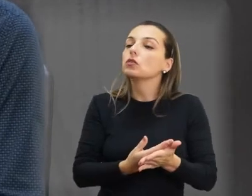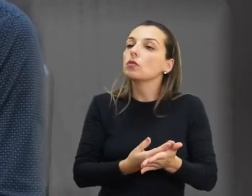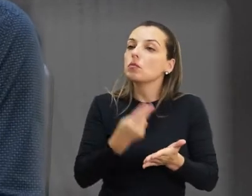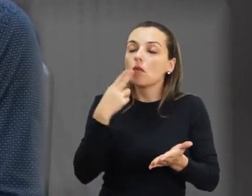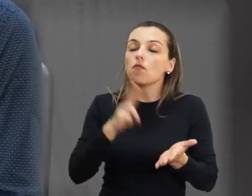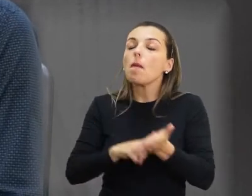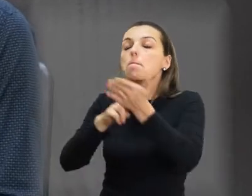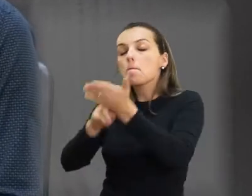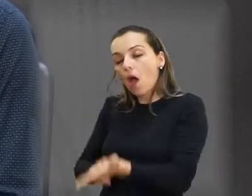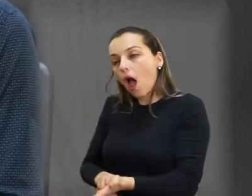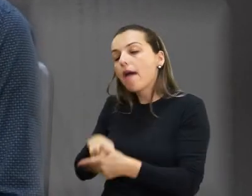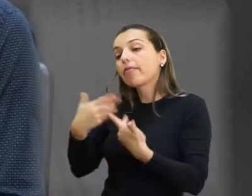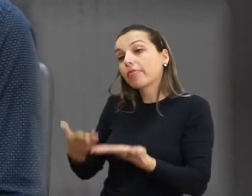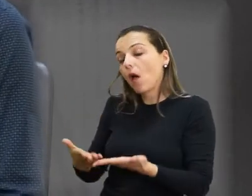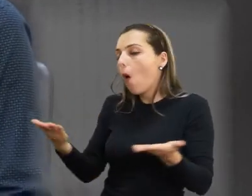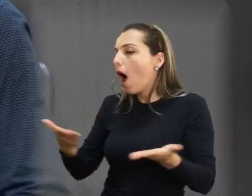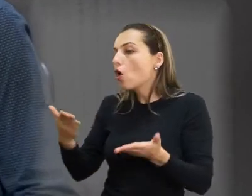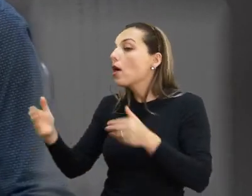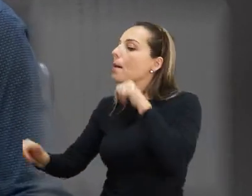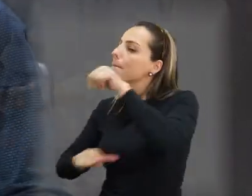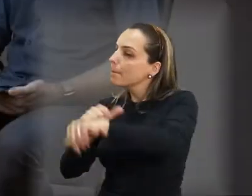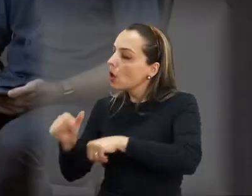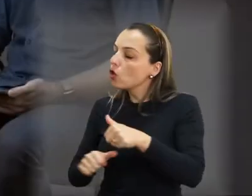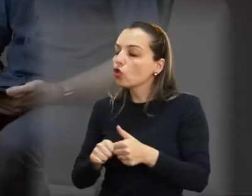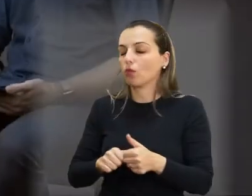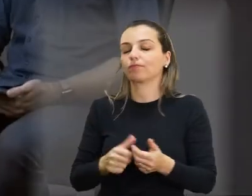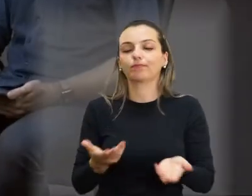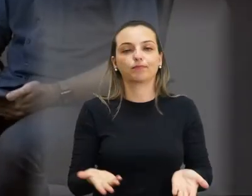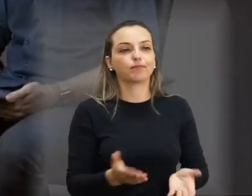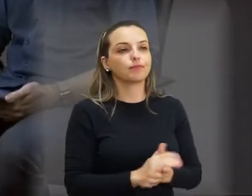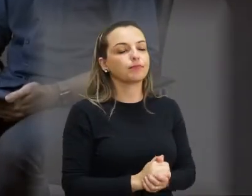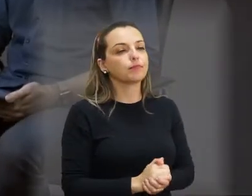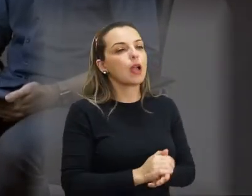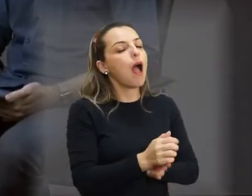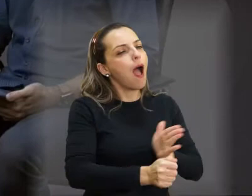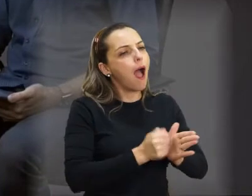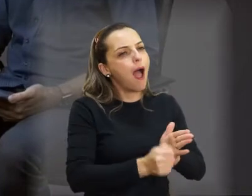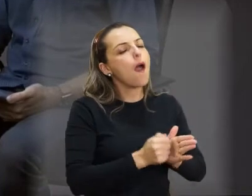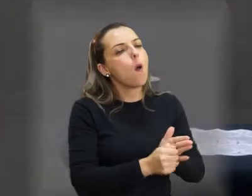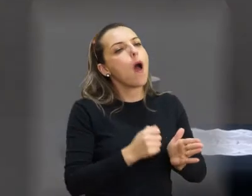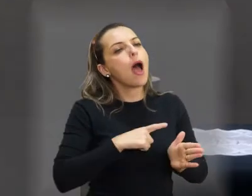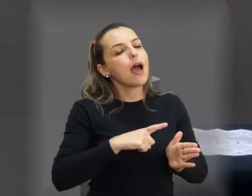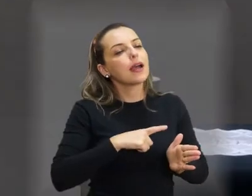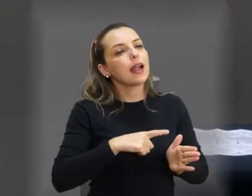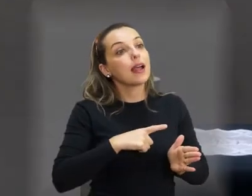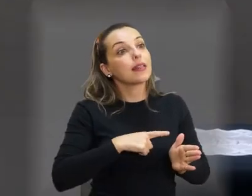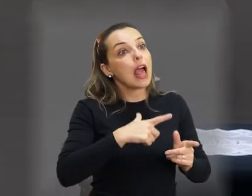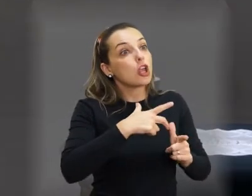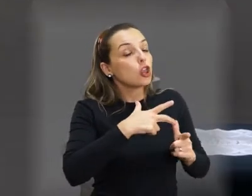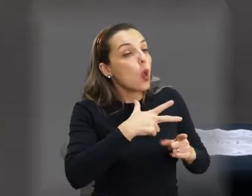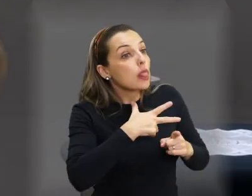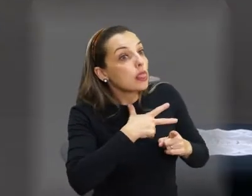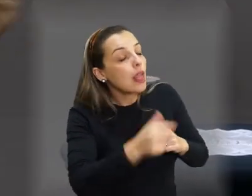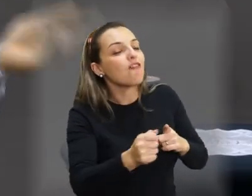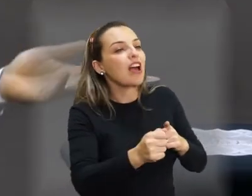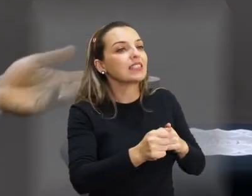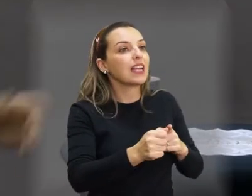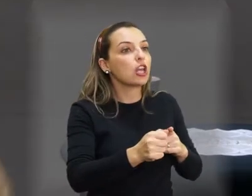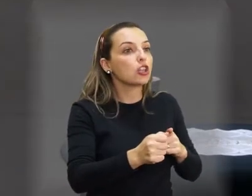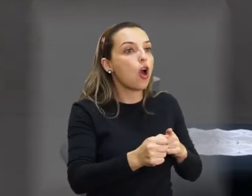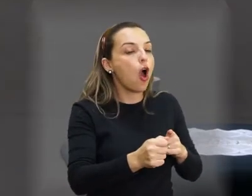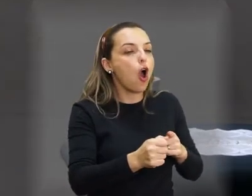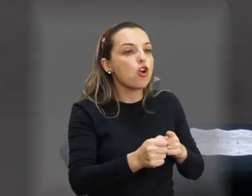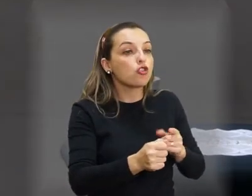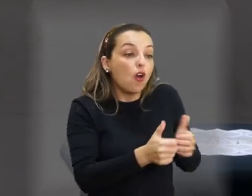já recebe denúncias de telefone celular também. Mudando de assunto, Araraquara tem um campeão no futebol de videogame. Sim. E o vereador tem